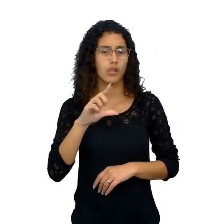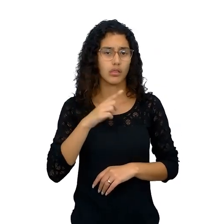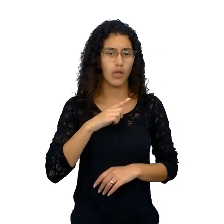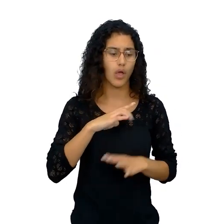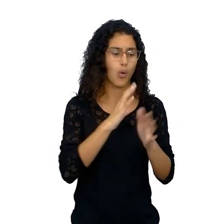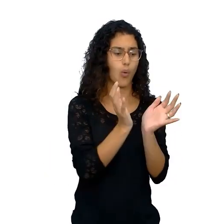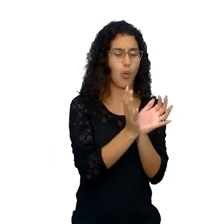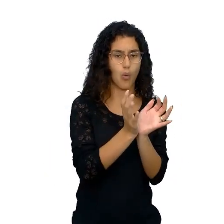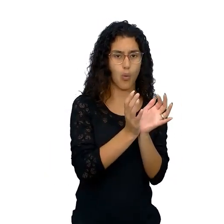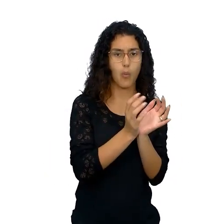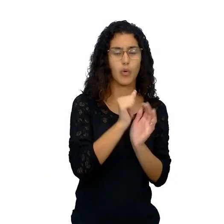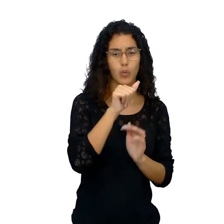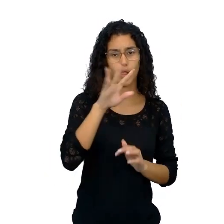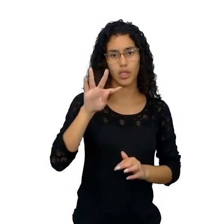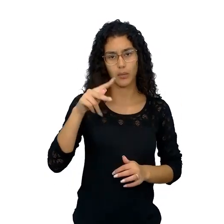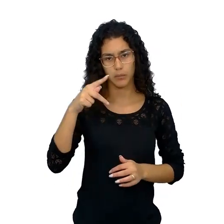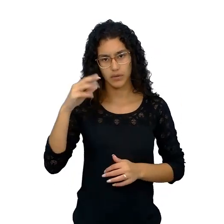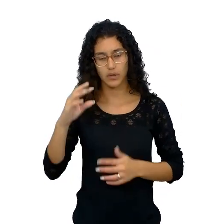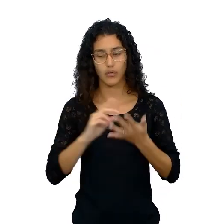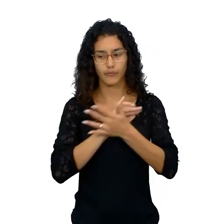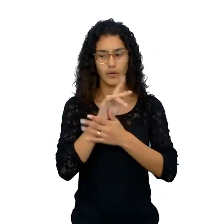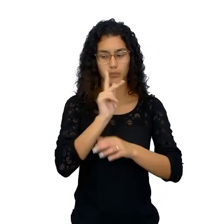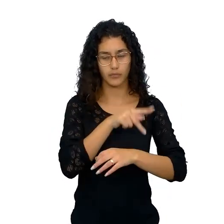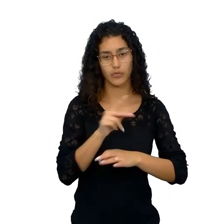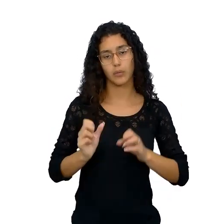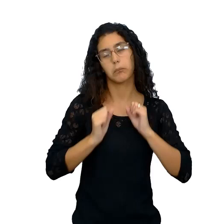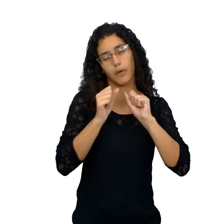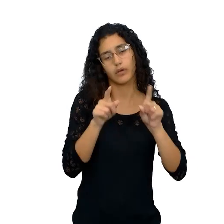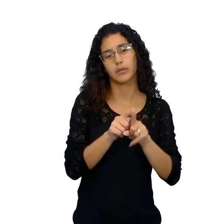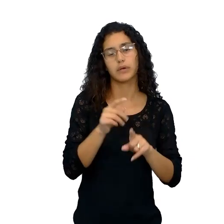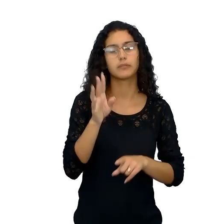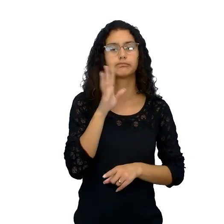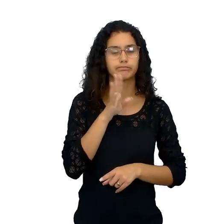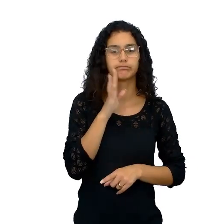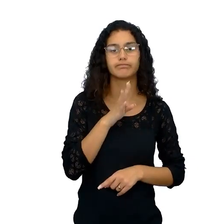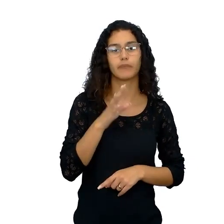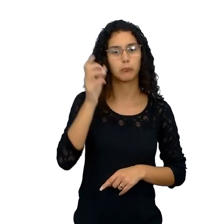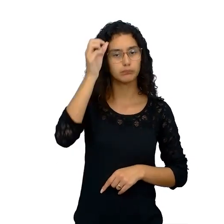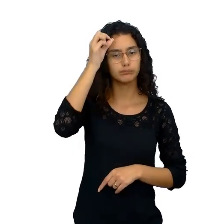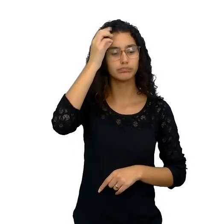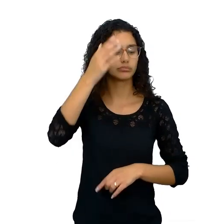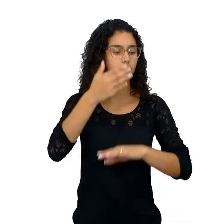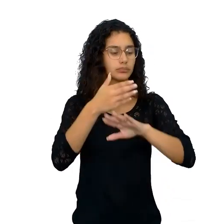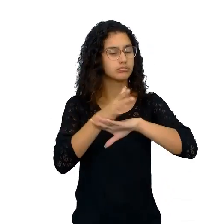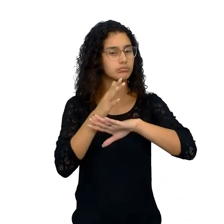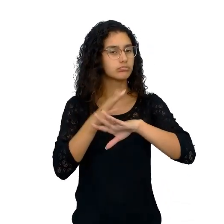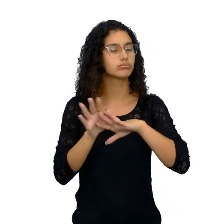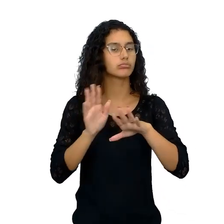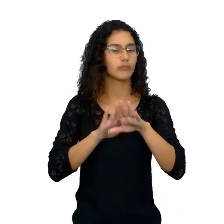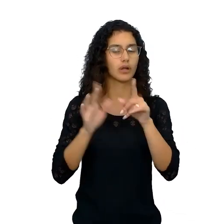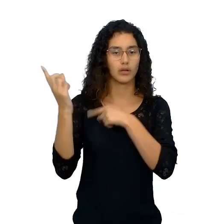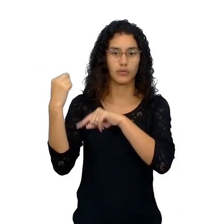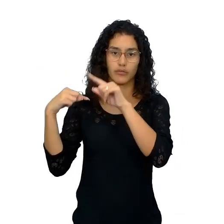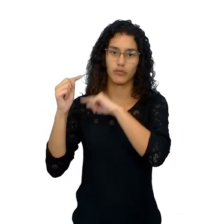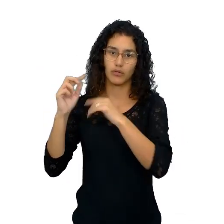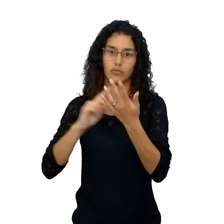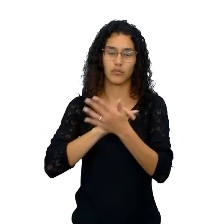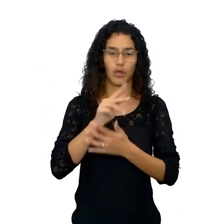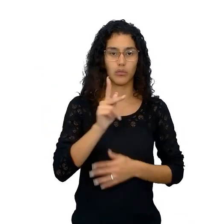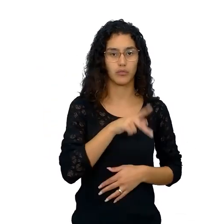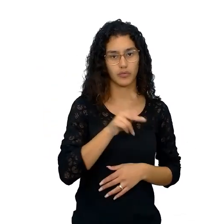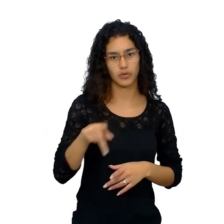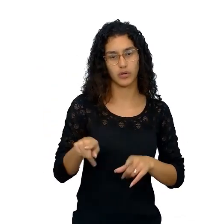um grupo no ATPC com outros professores, é muito rico também desenvolver uma prática dessa com outros